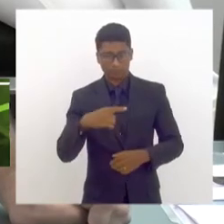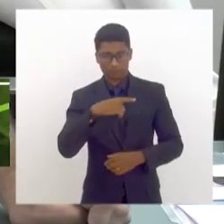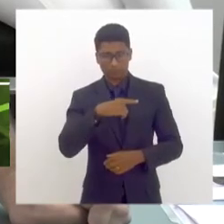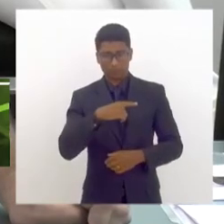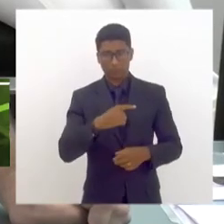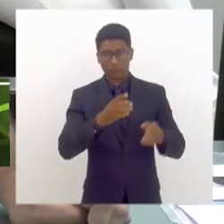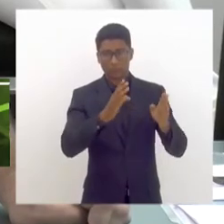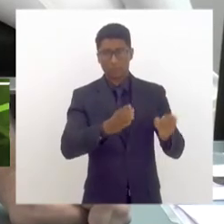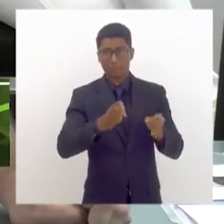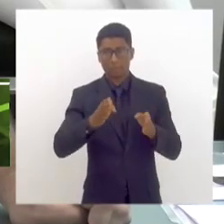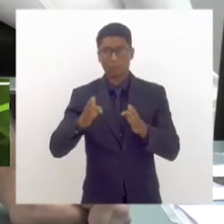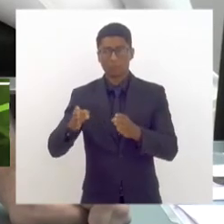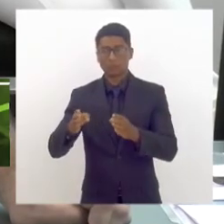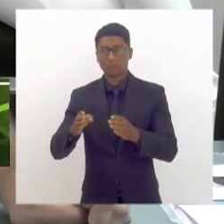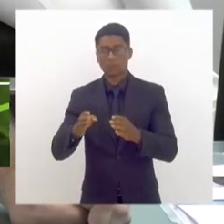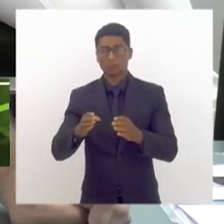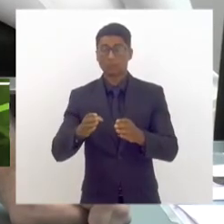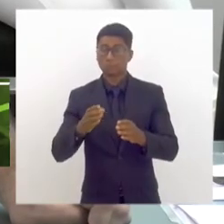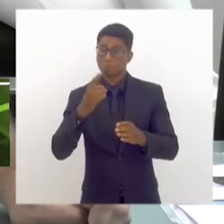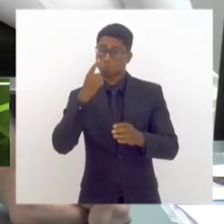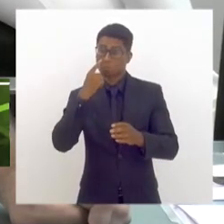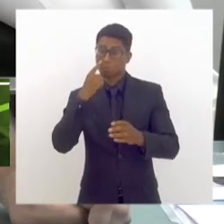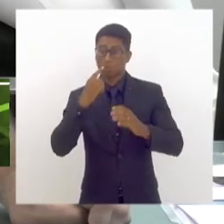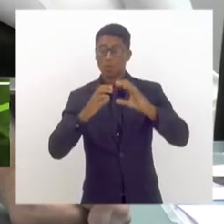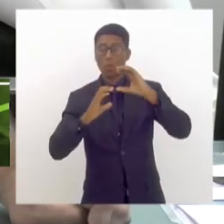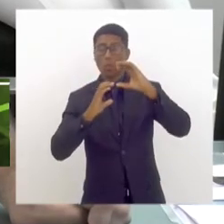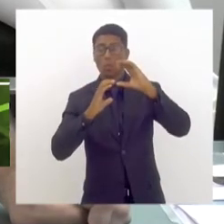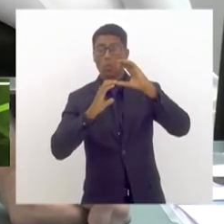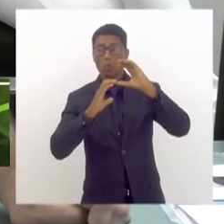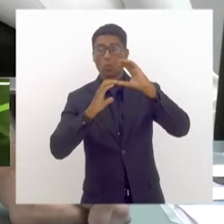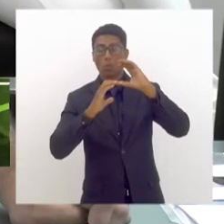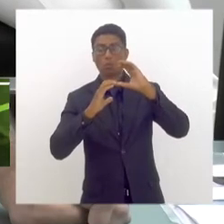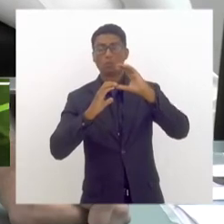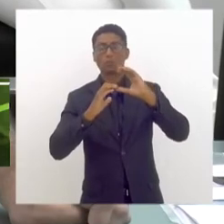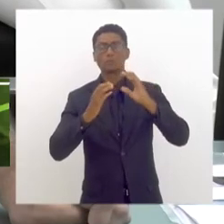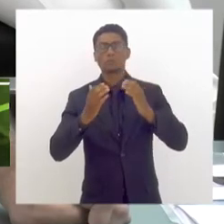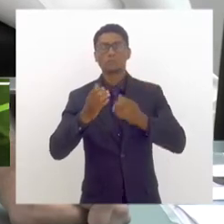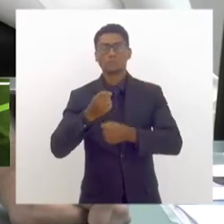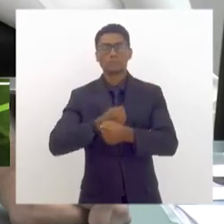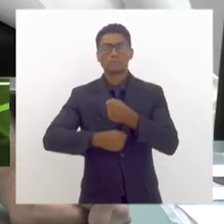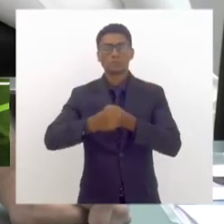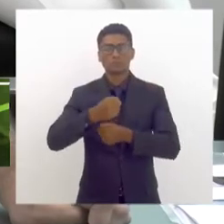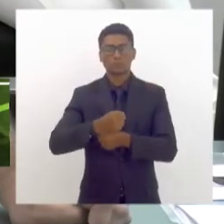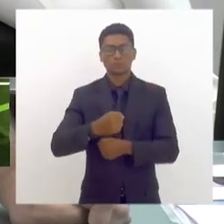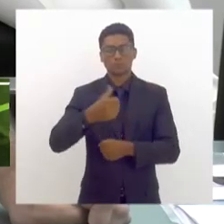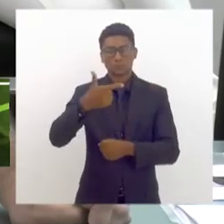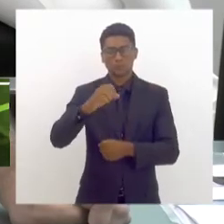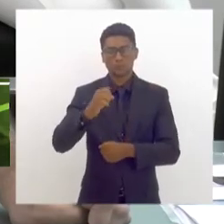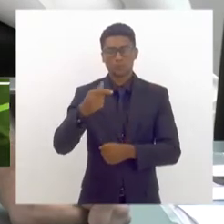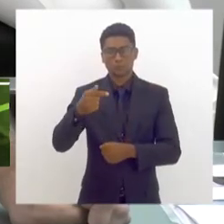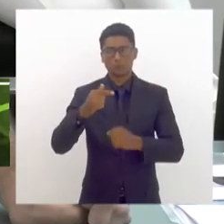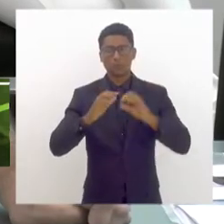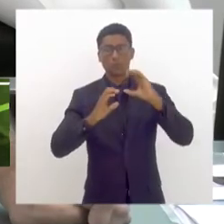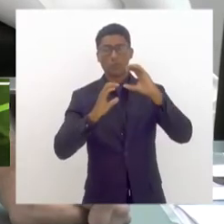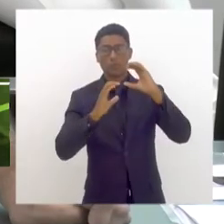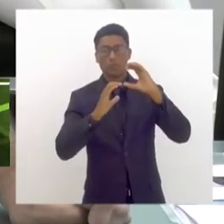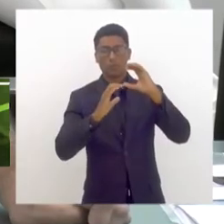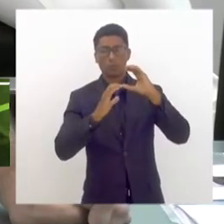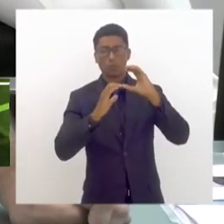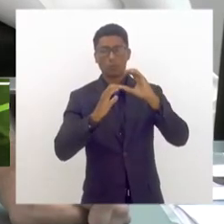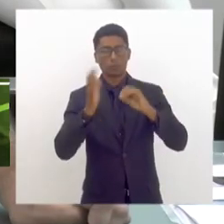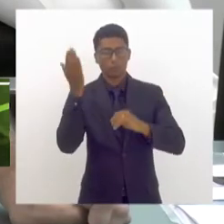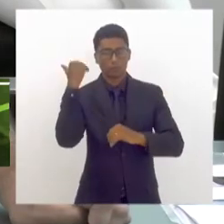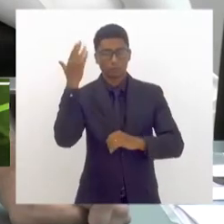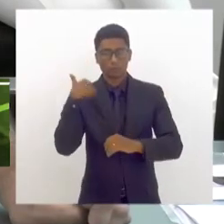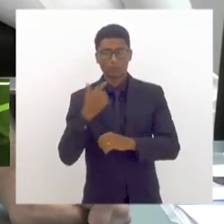para concurso que tramita desde, se eu não me engano, 2017. Para concurso, eu ainda era gestor quando a